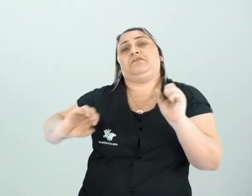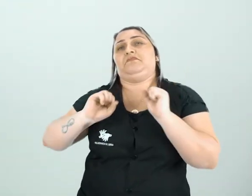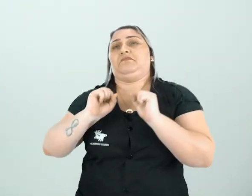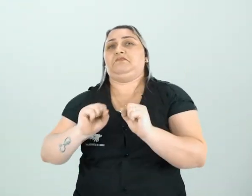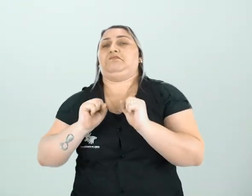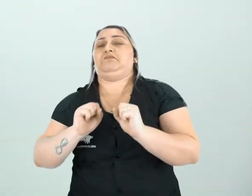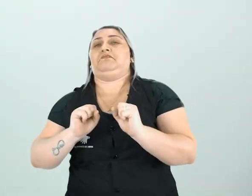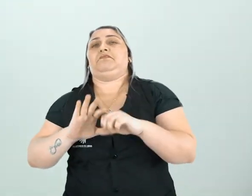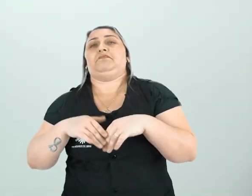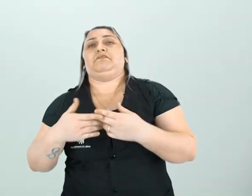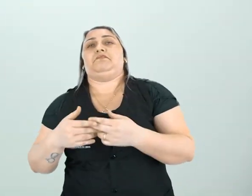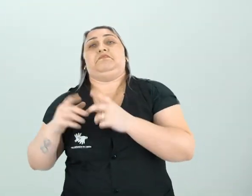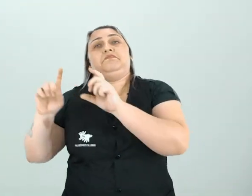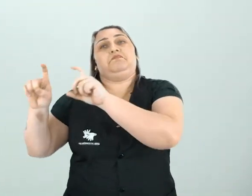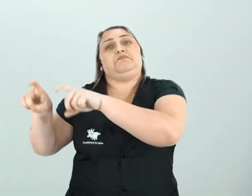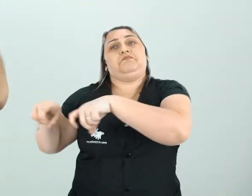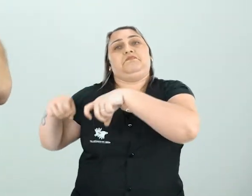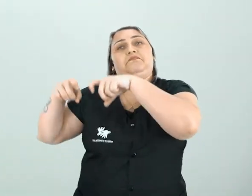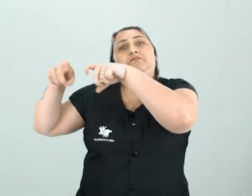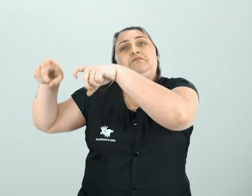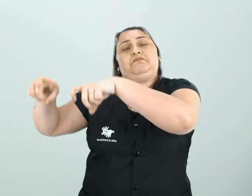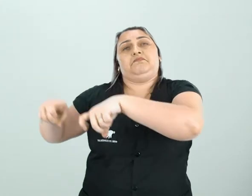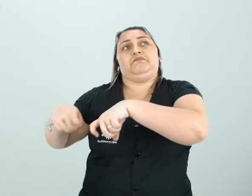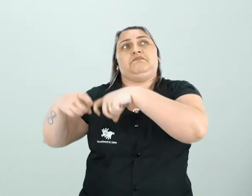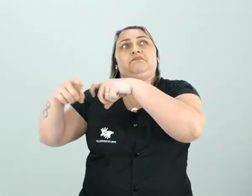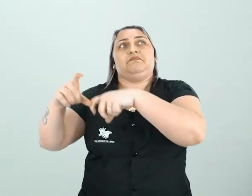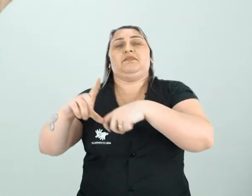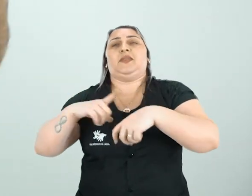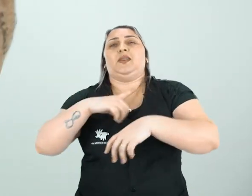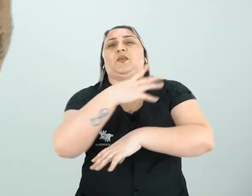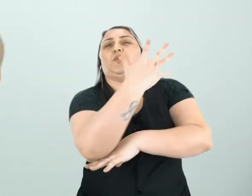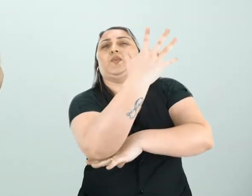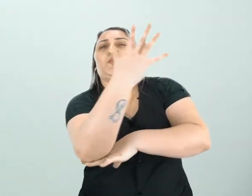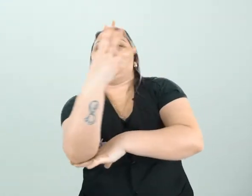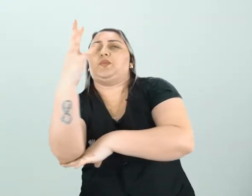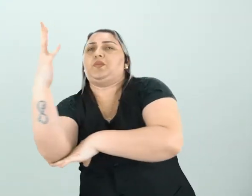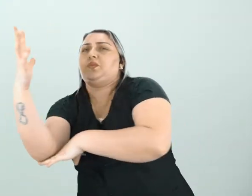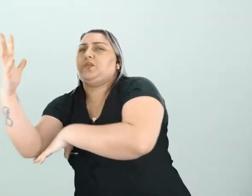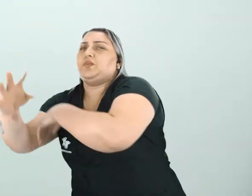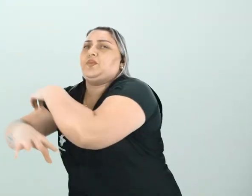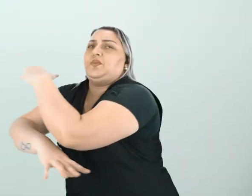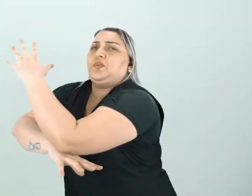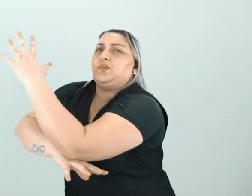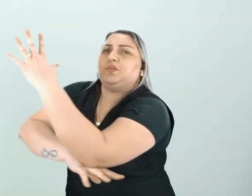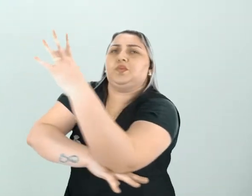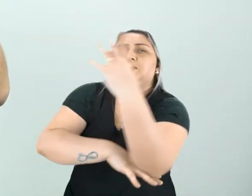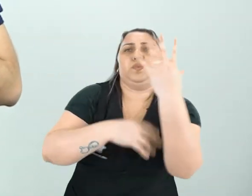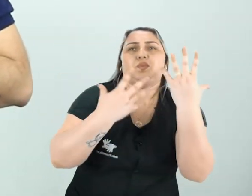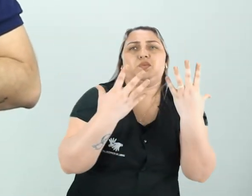sido numa chácara, em um lugar que tenha vários pés de uva, né?